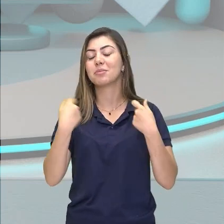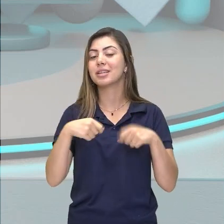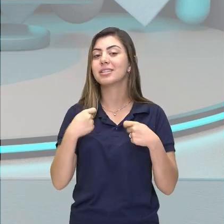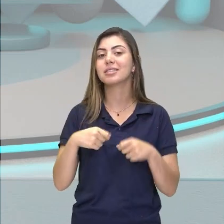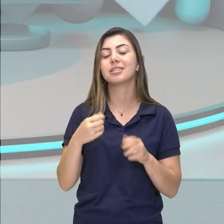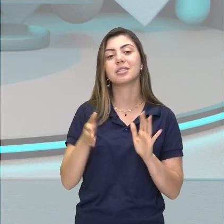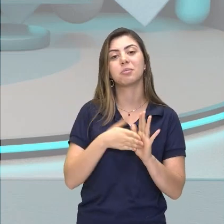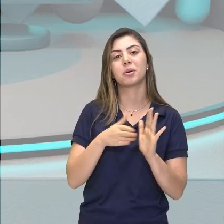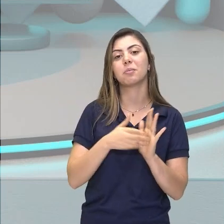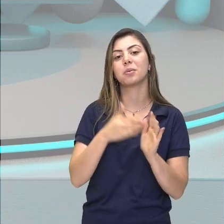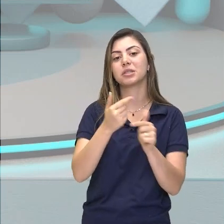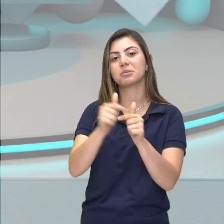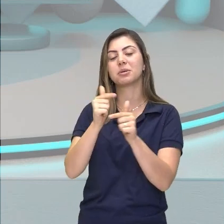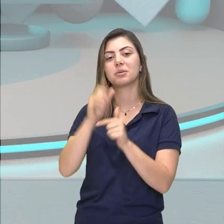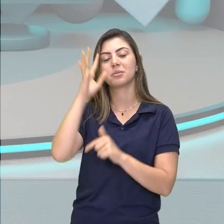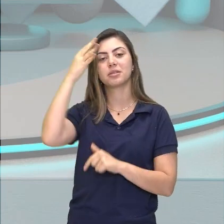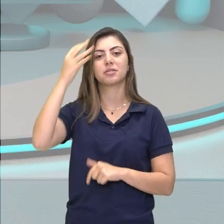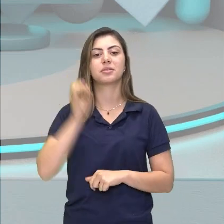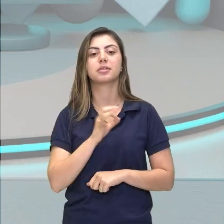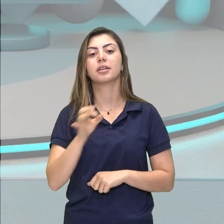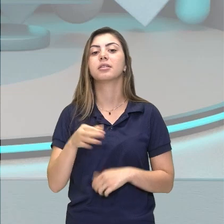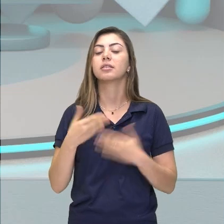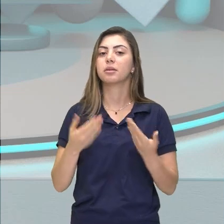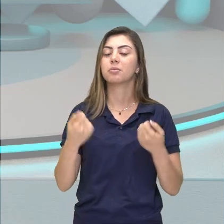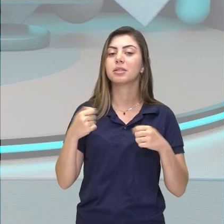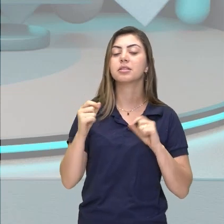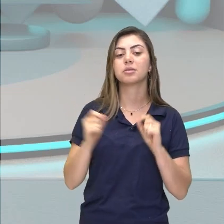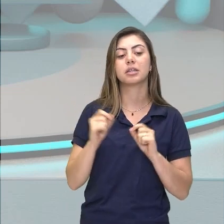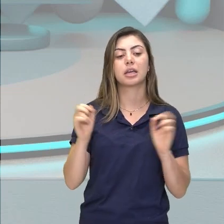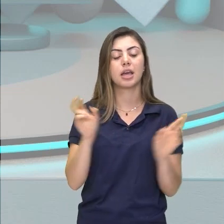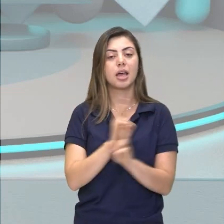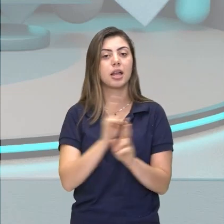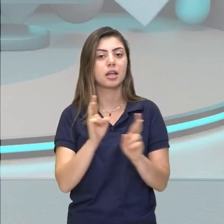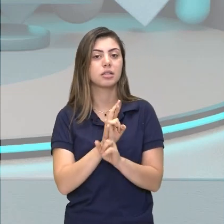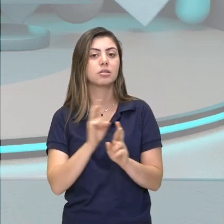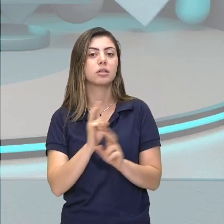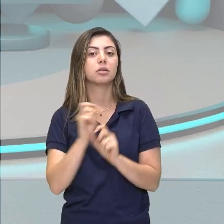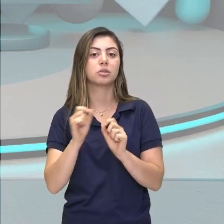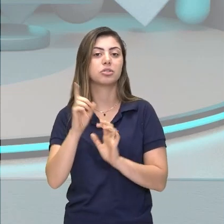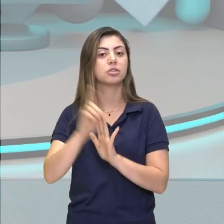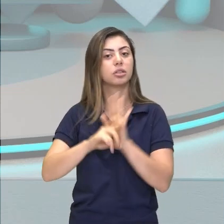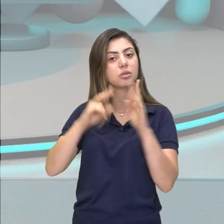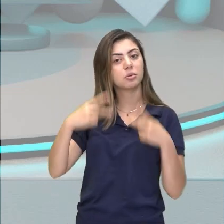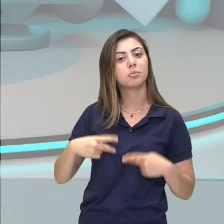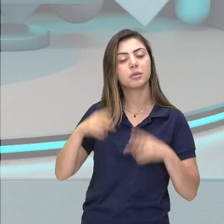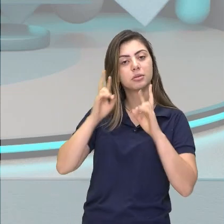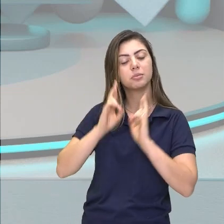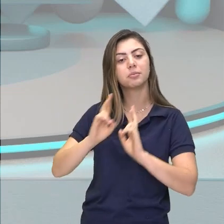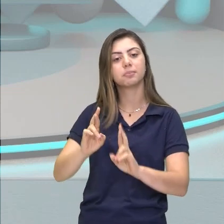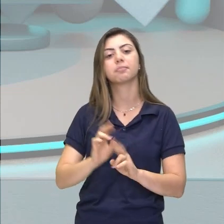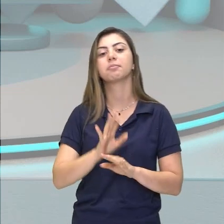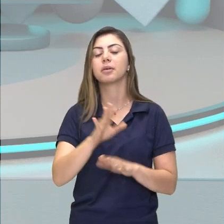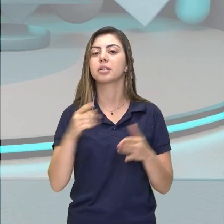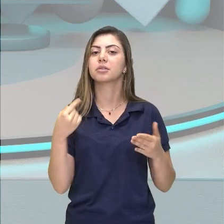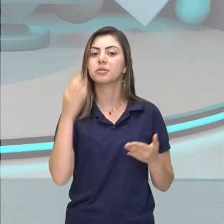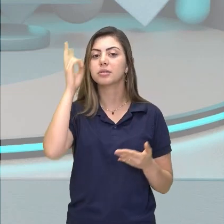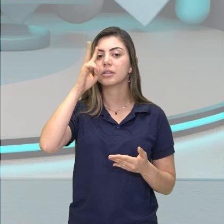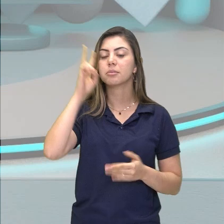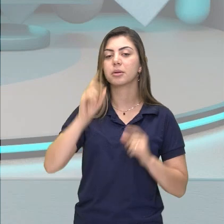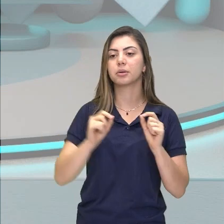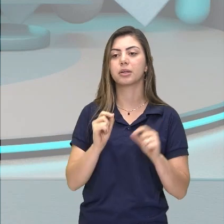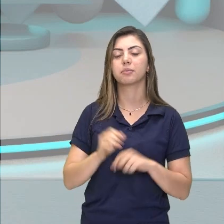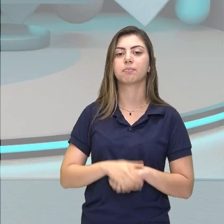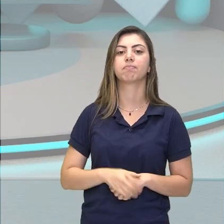intervenção. Então, você faz uma proposta que tenha o respeito aos direitos humanos. Então, só para a gente relembrar aí, quando a